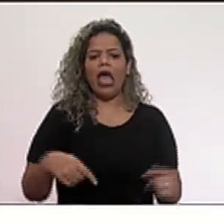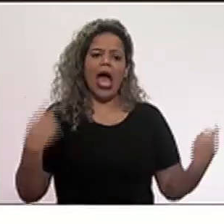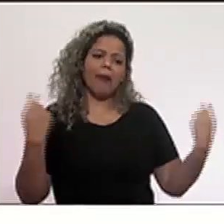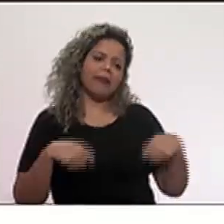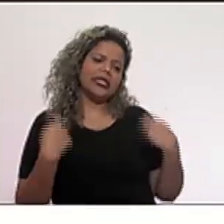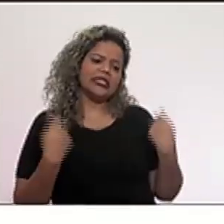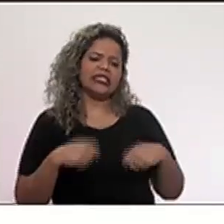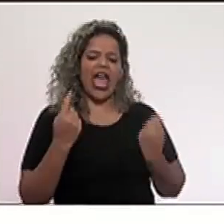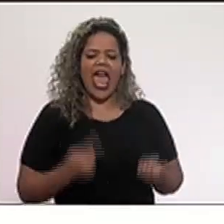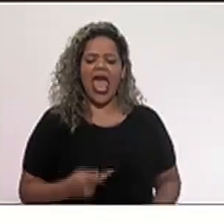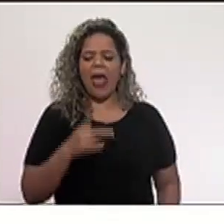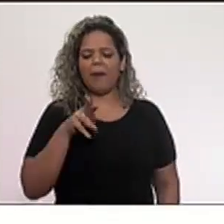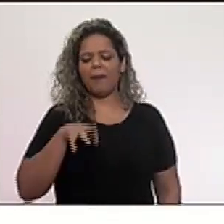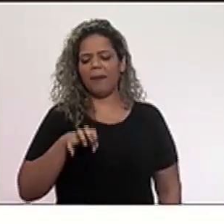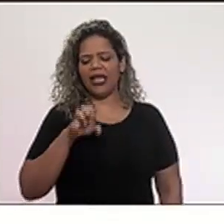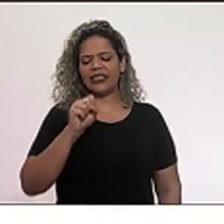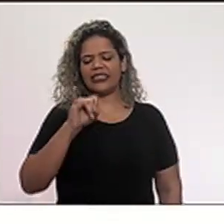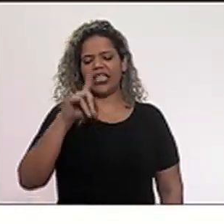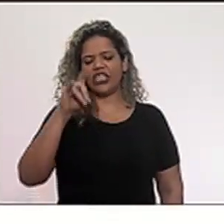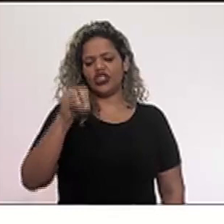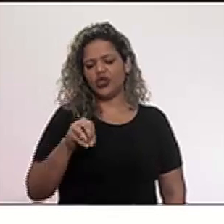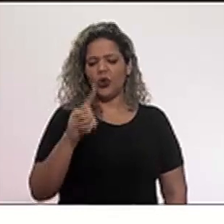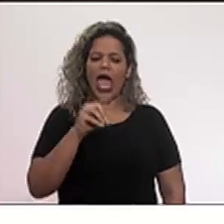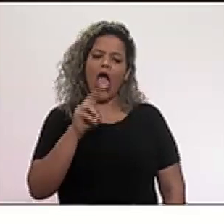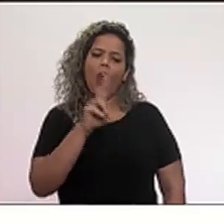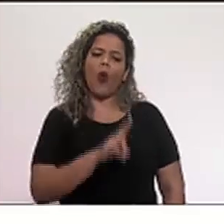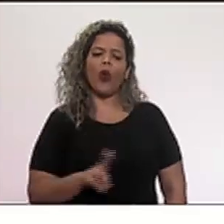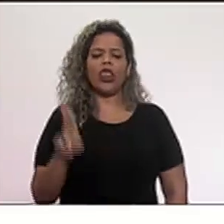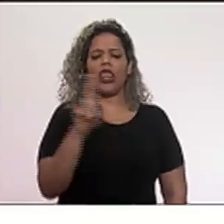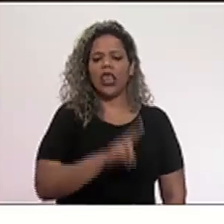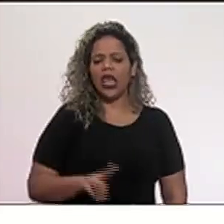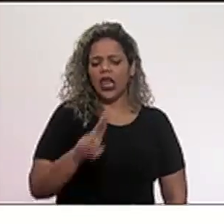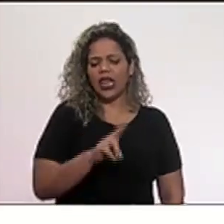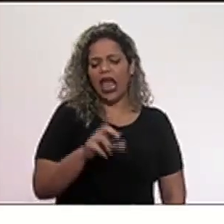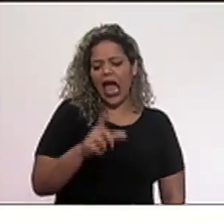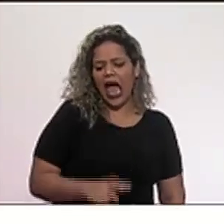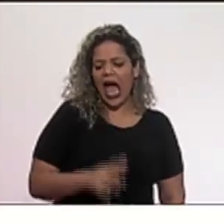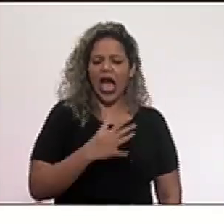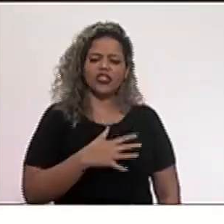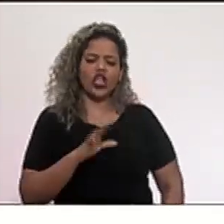ser presídio de unidades